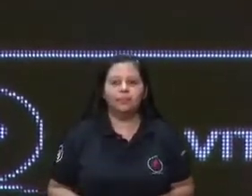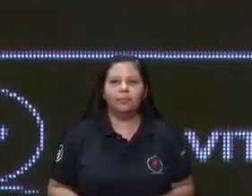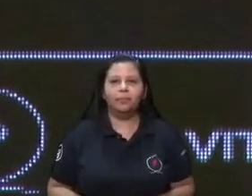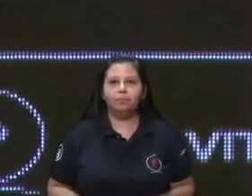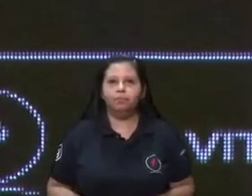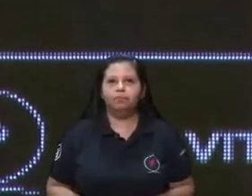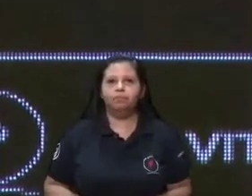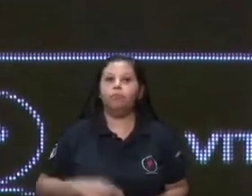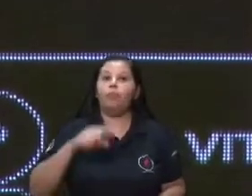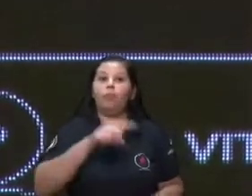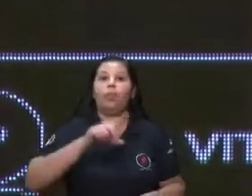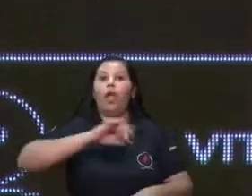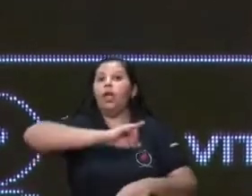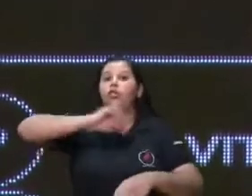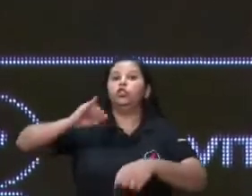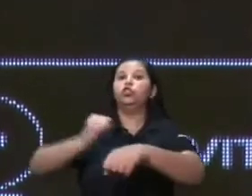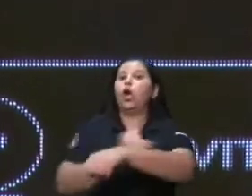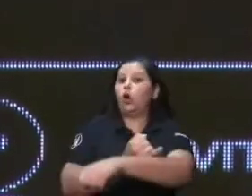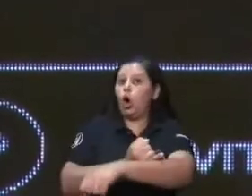Jacó